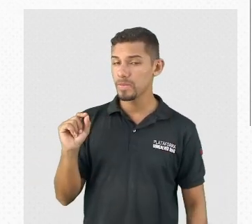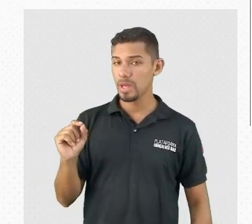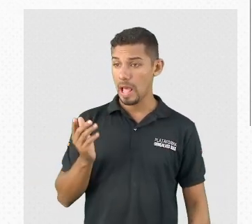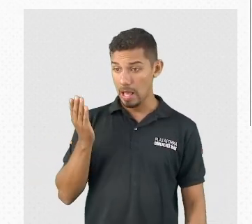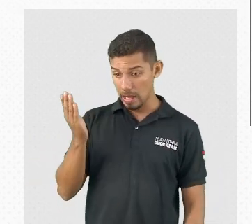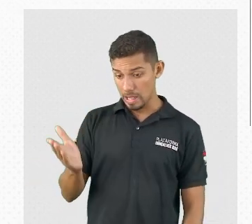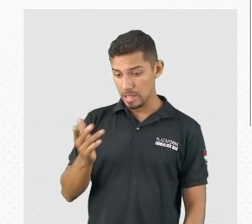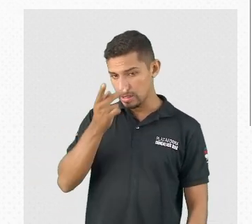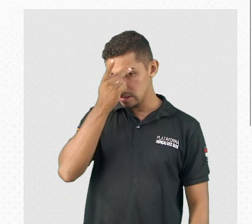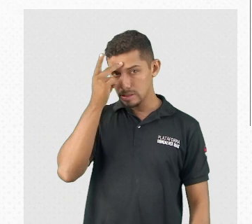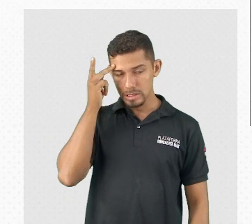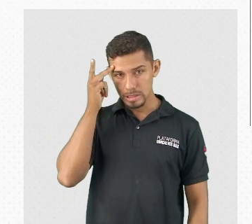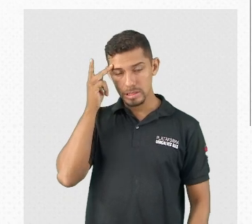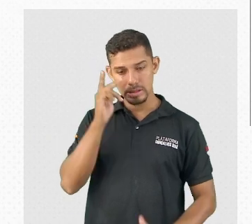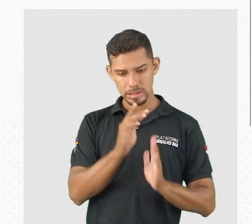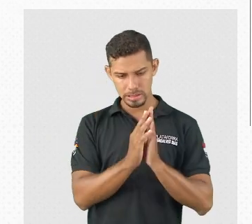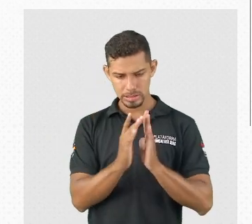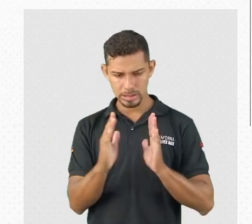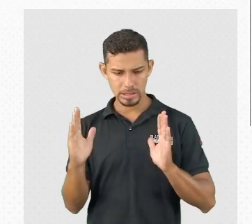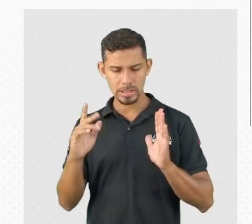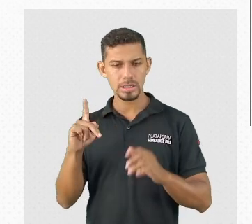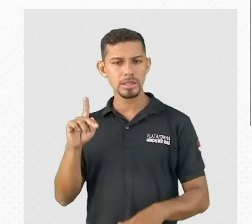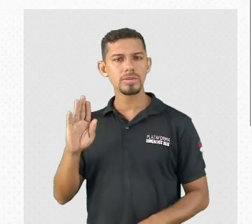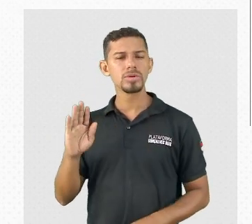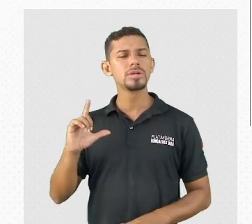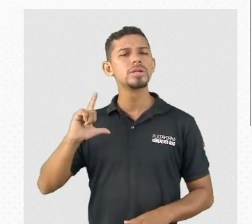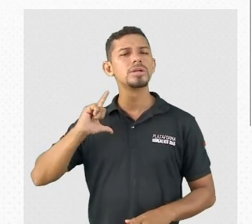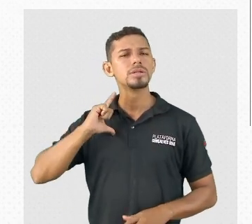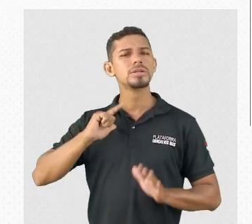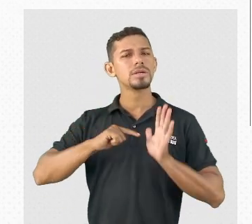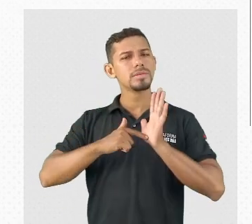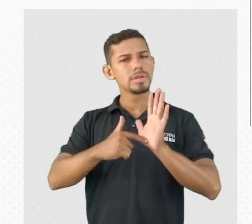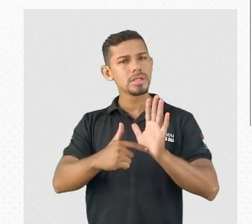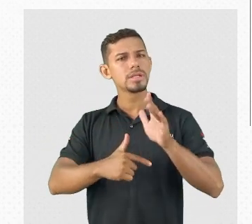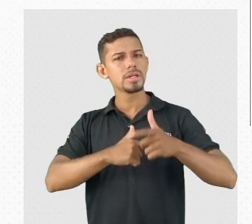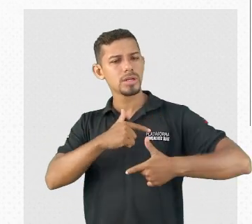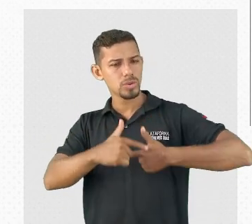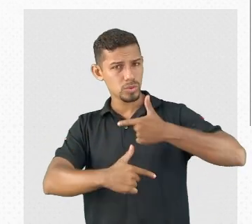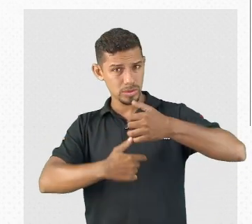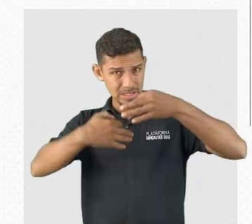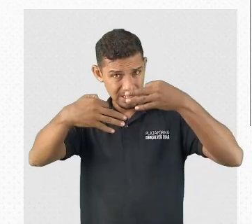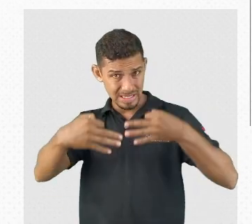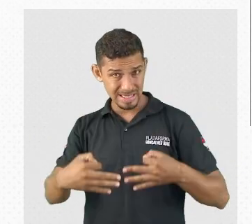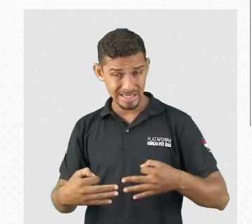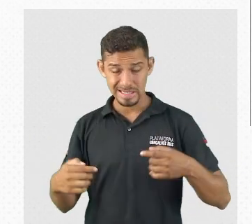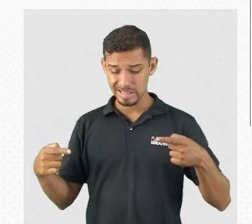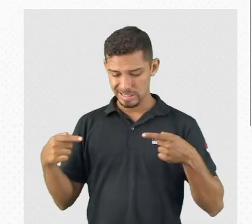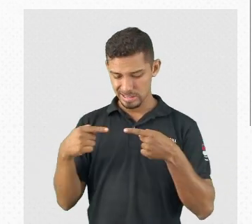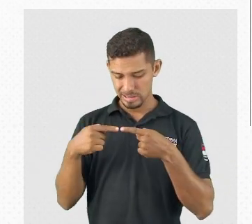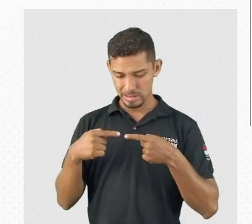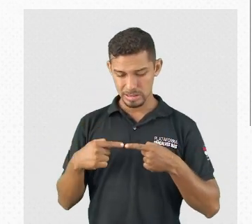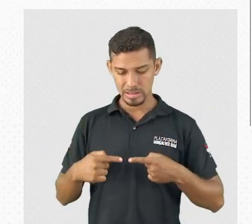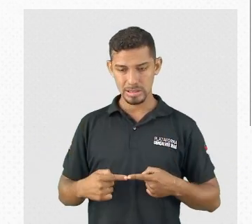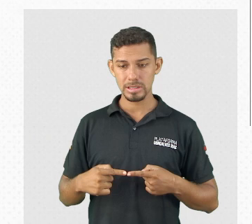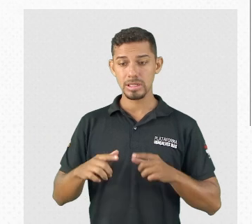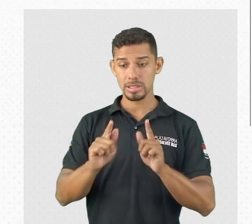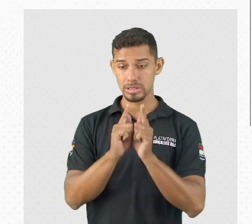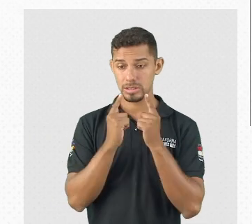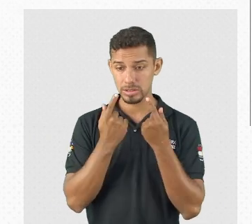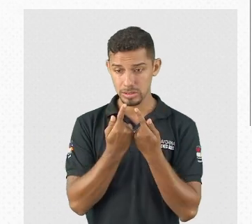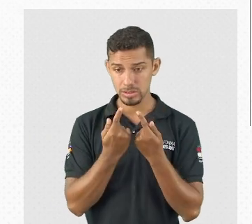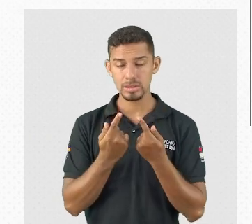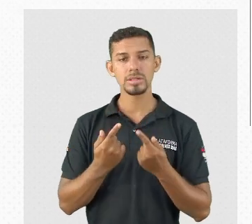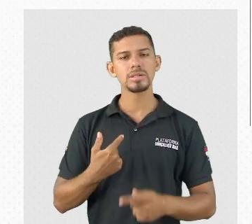pessoa, ao longo da sua jornada pública, tem apresentado lutas concretas aliadas a esse grupo, né, que